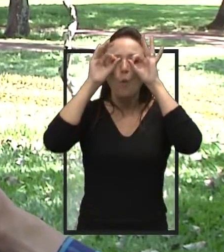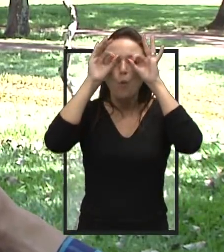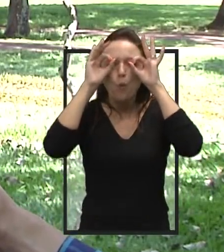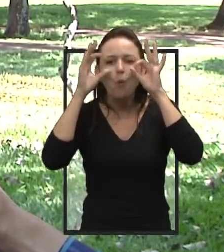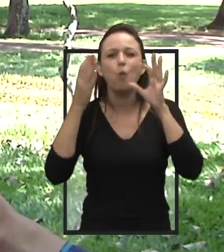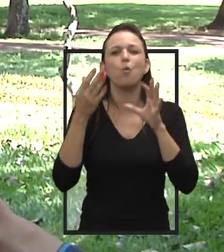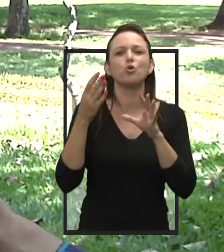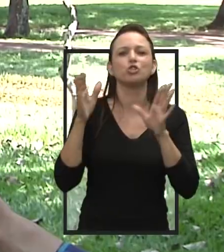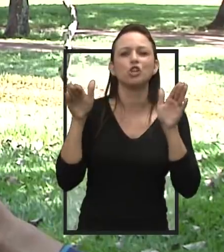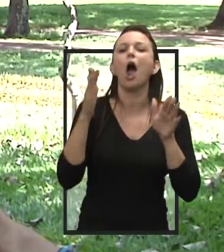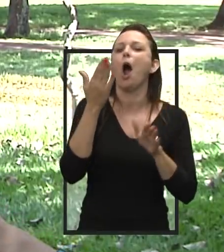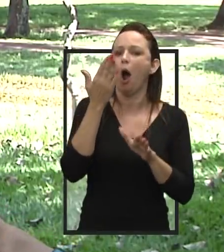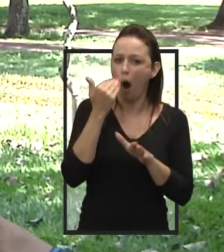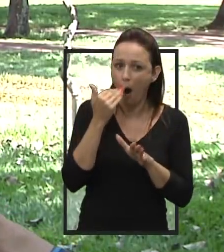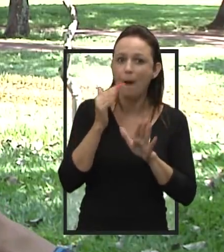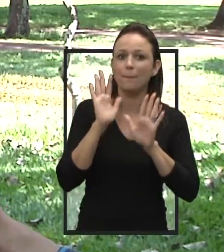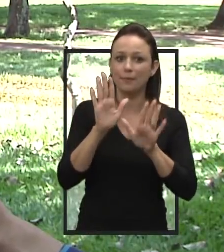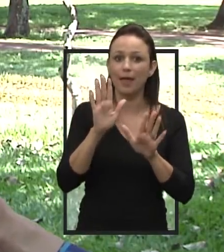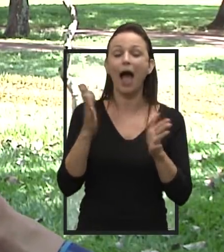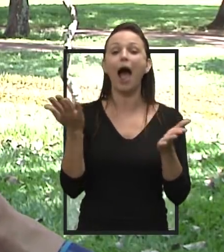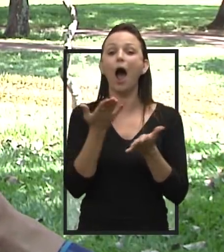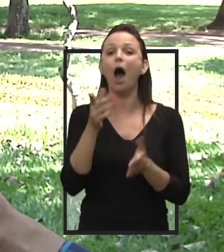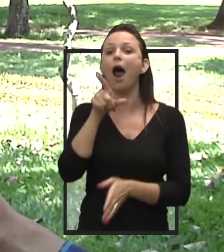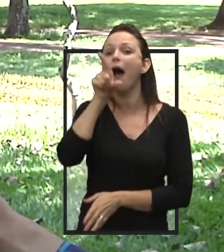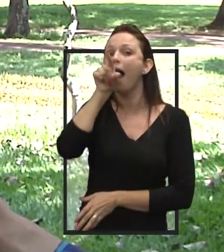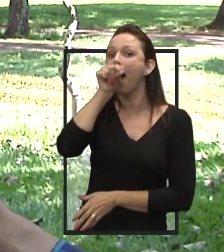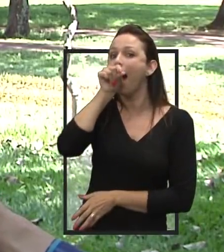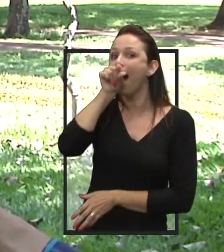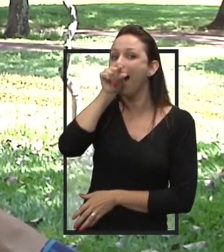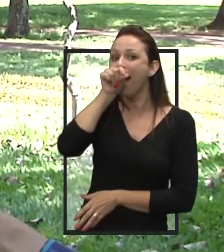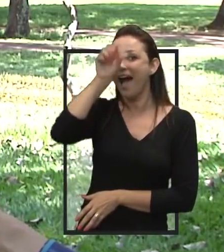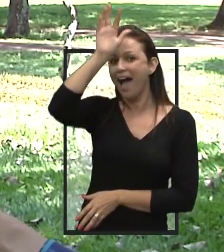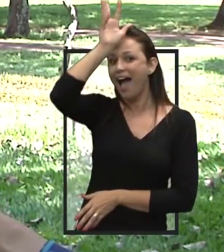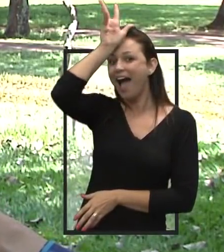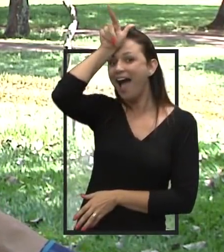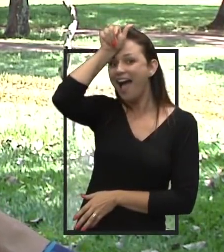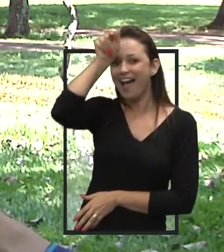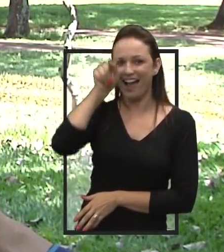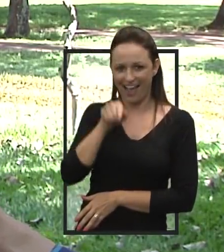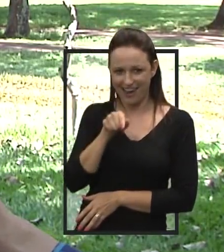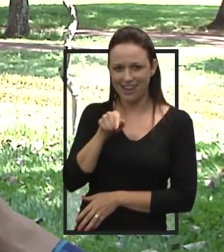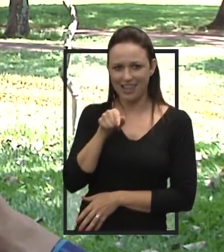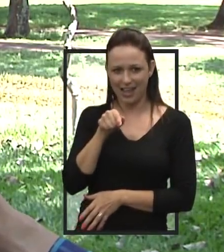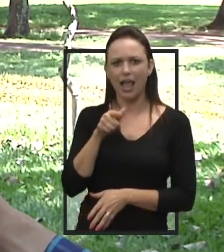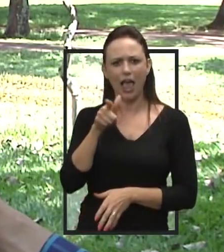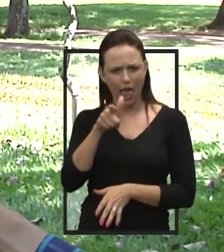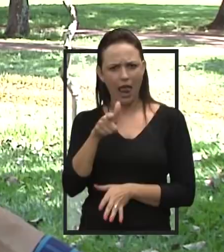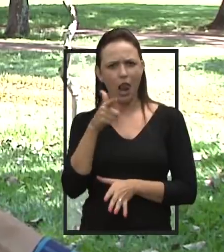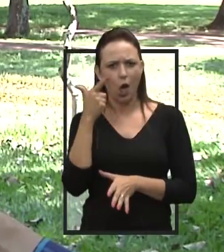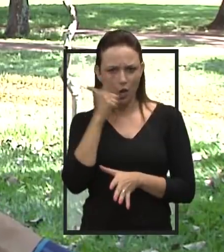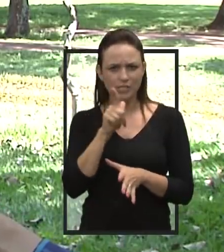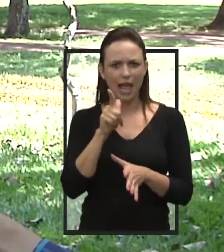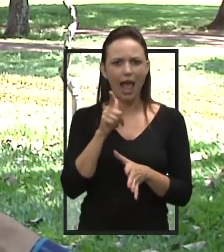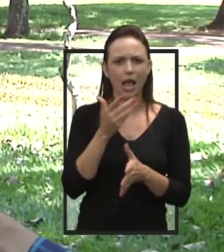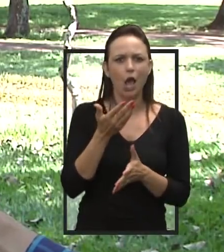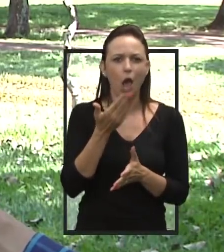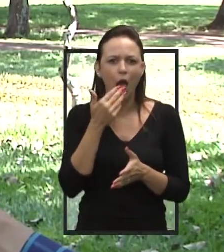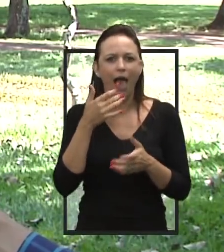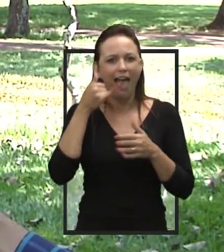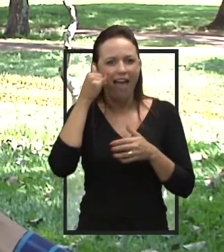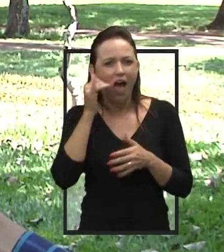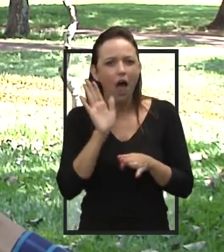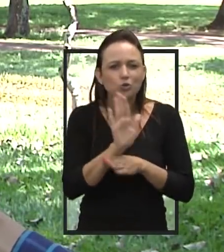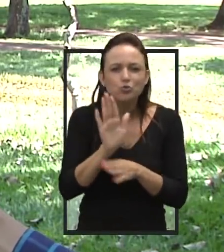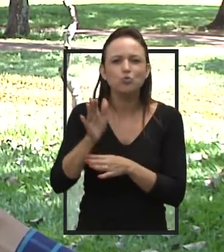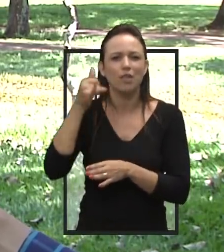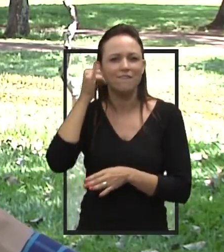animais. E aí nós entramos na história da galinha, que a galinha, ela funciona para combater escorpião? Funciona, ela